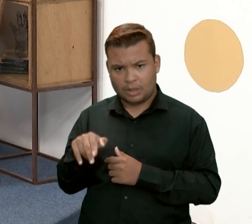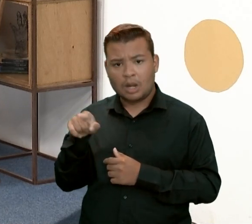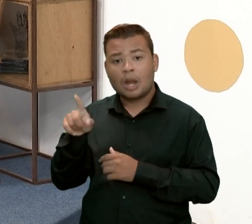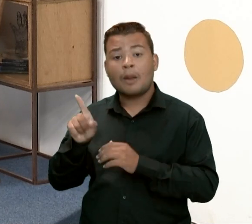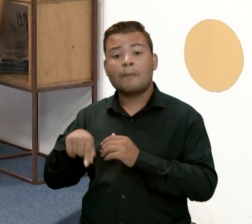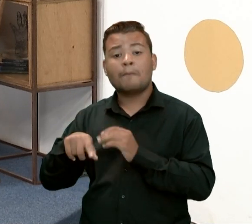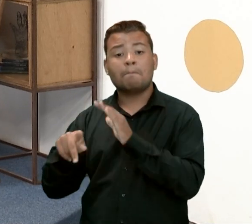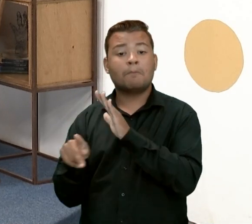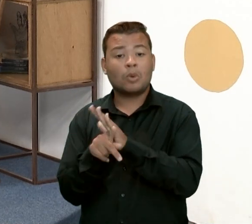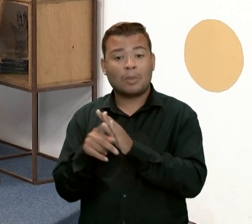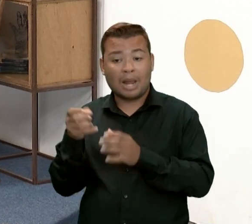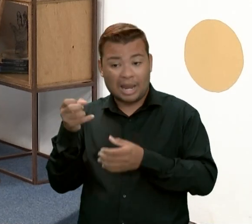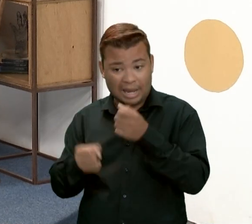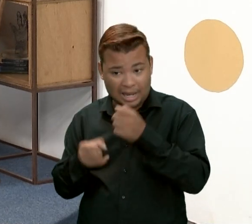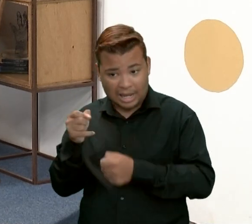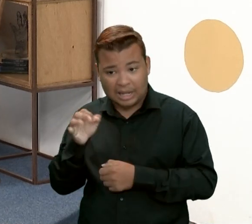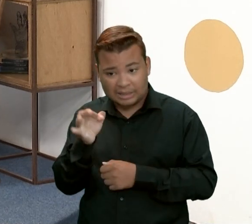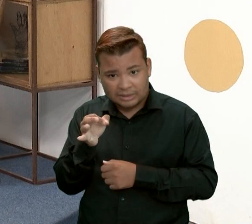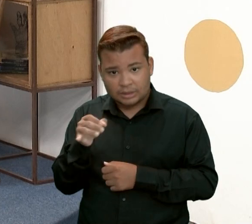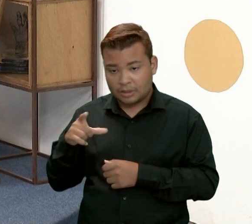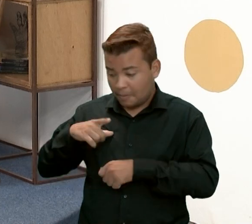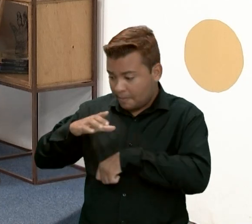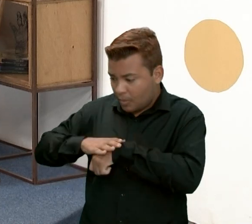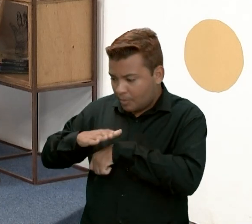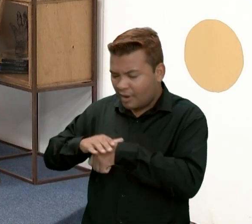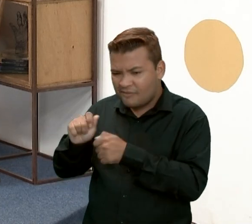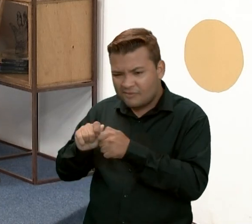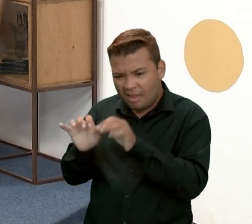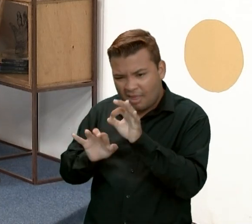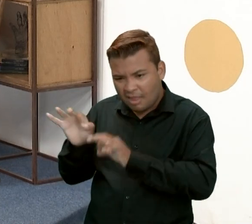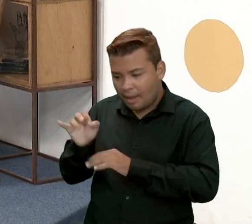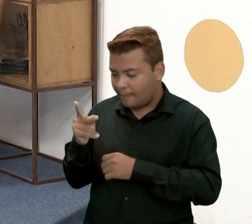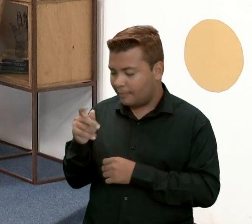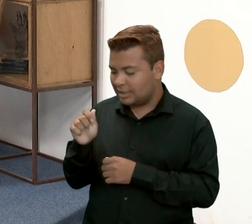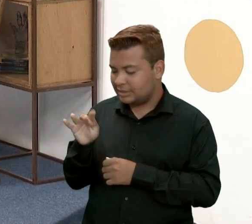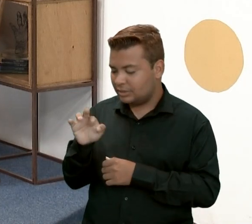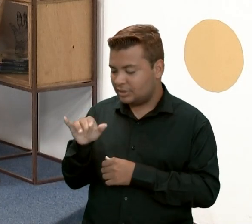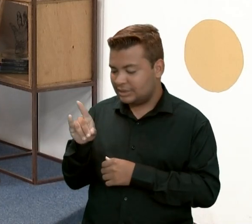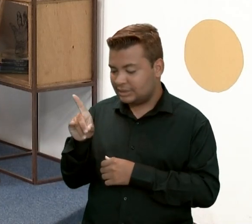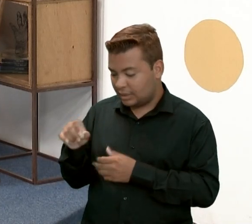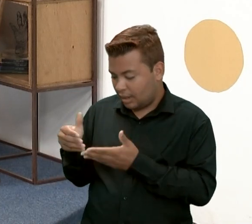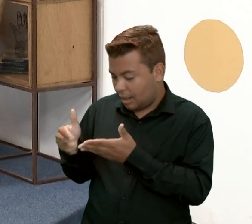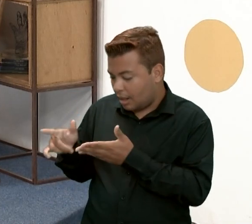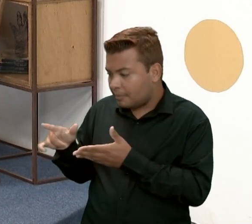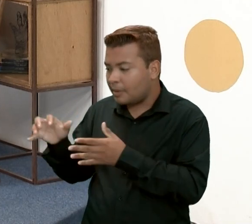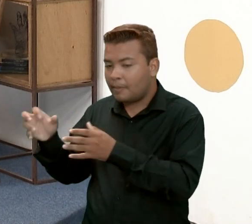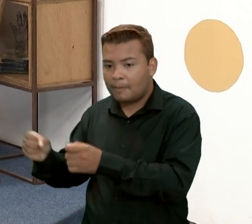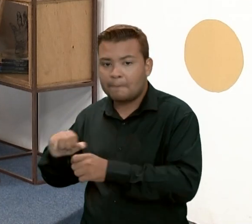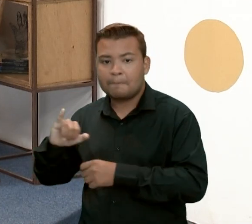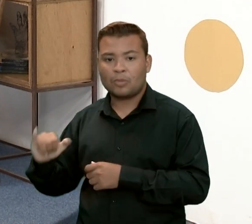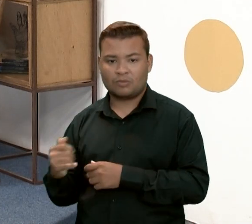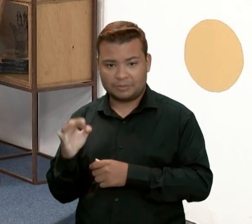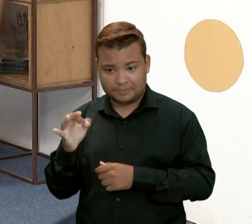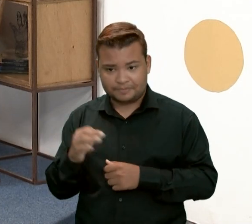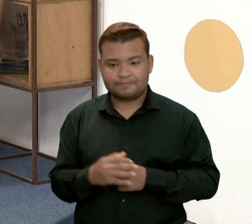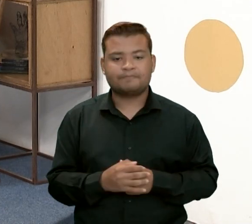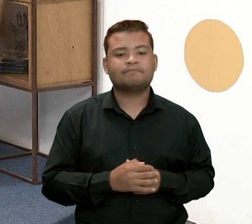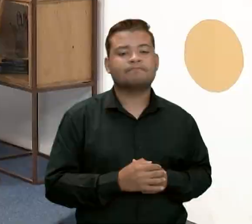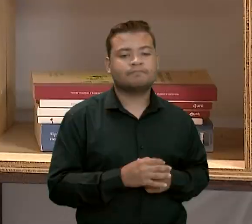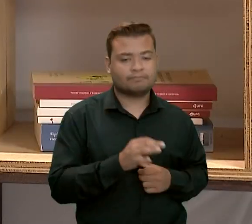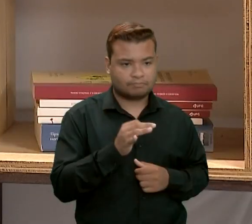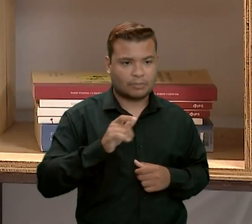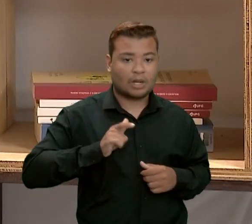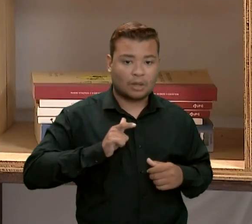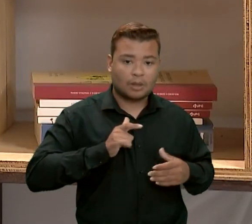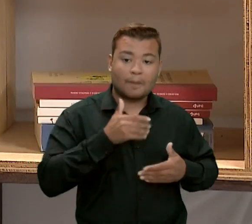leite no momento que ele está sendo pasteurizado, não é isso? Isso. A gente tem o processamento e aí a gente tem,